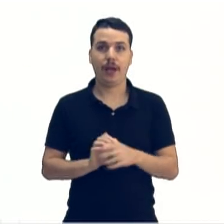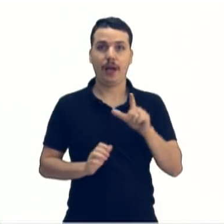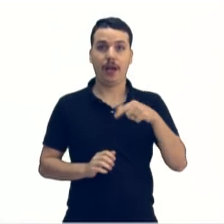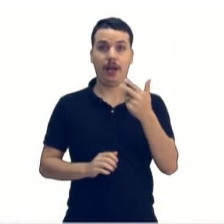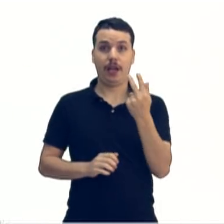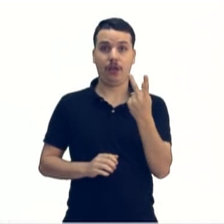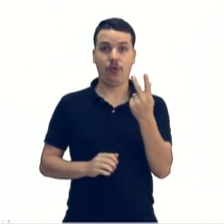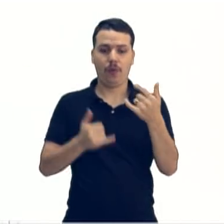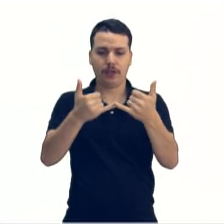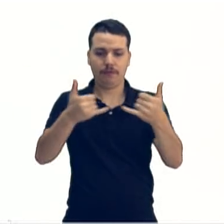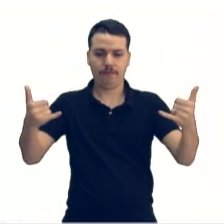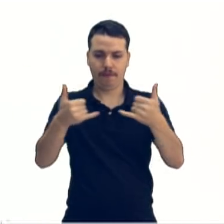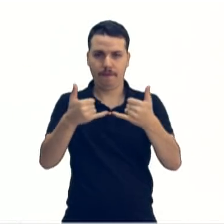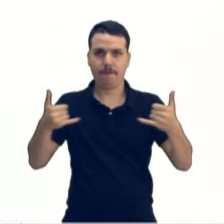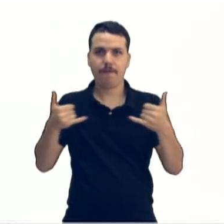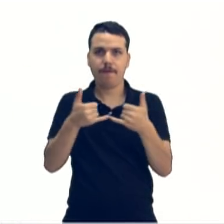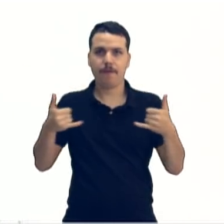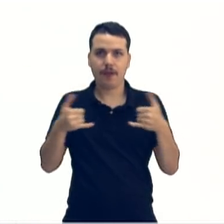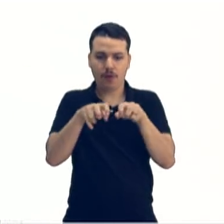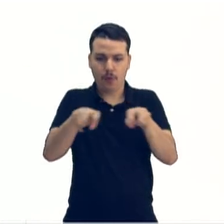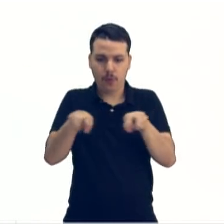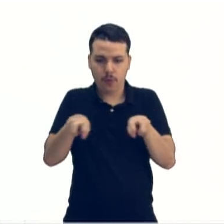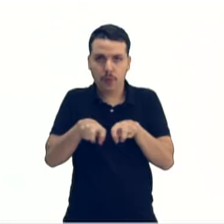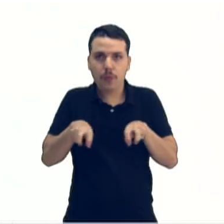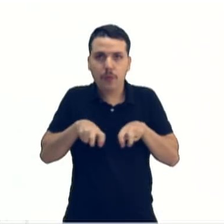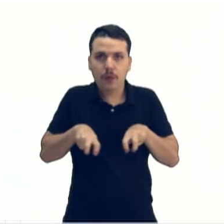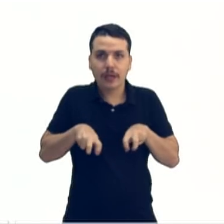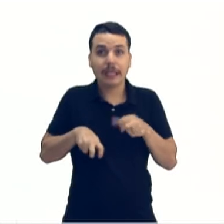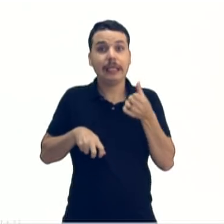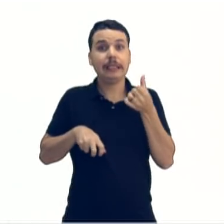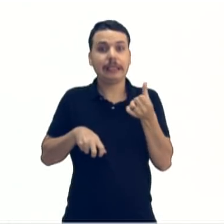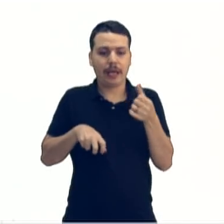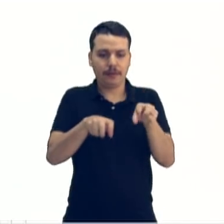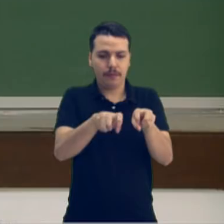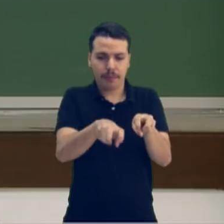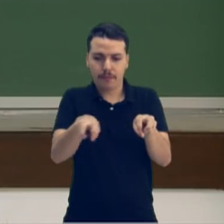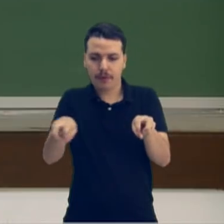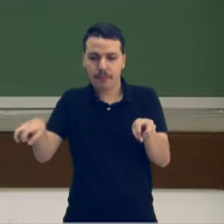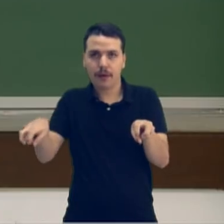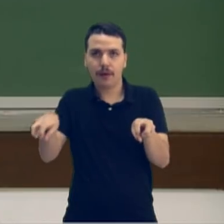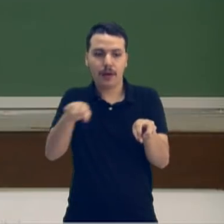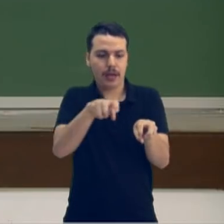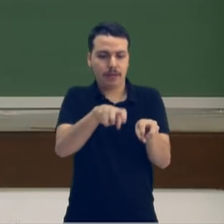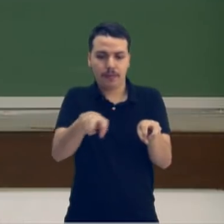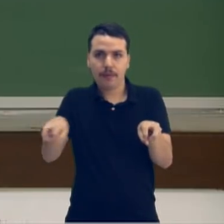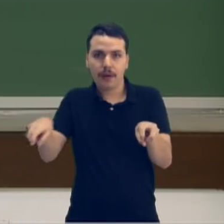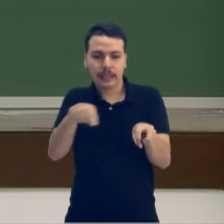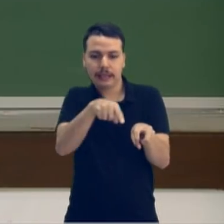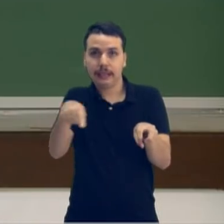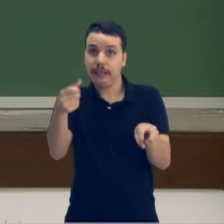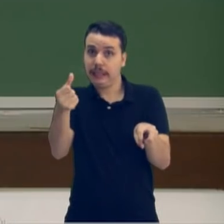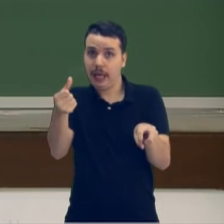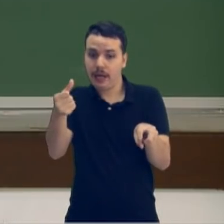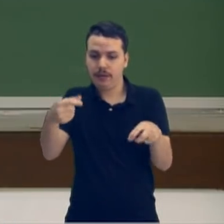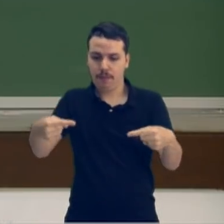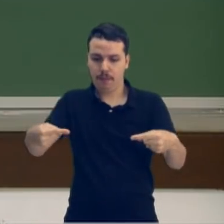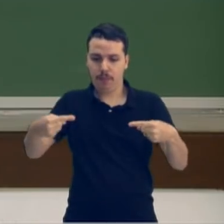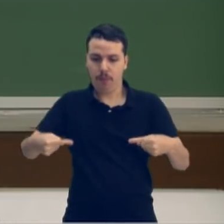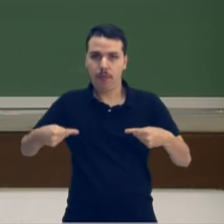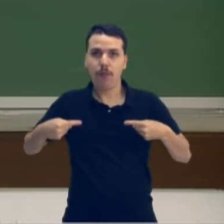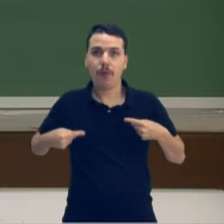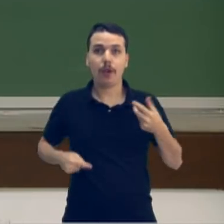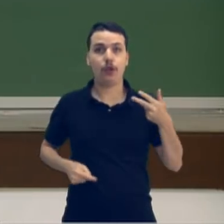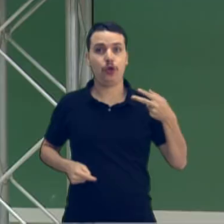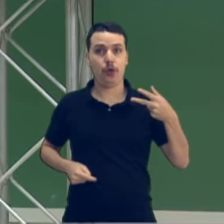cada. Opa! Começou agora uma nova informação. O cinema 2, ele trouxe para nós uma